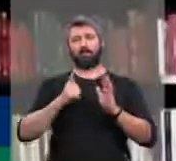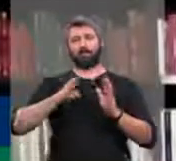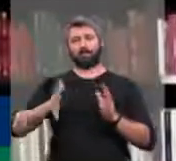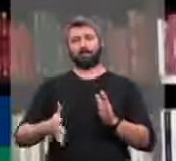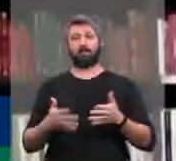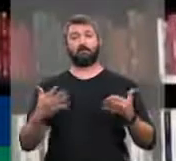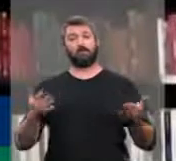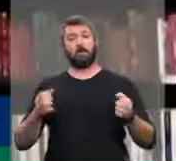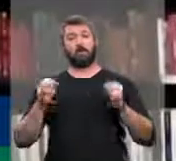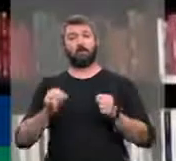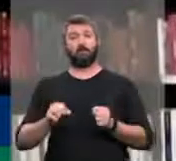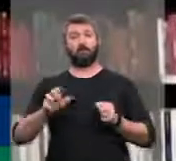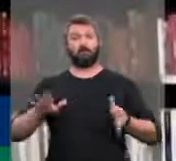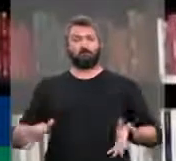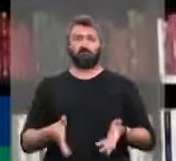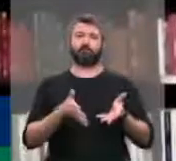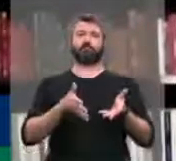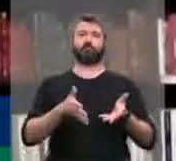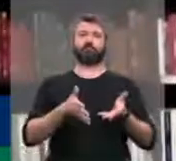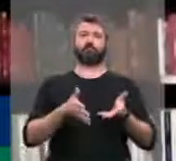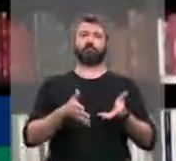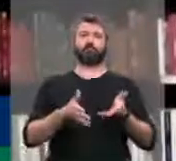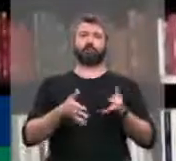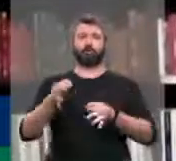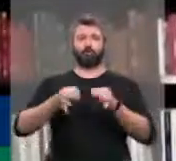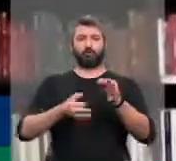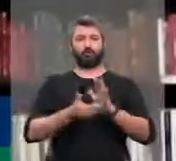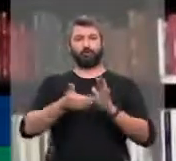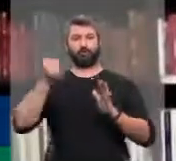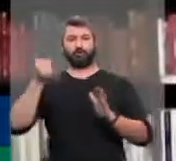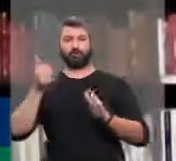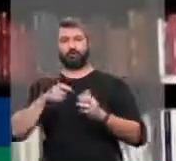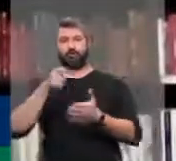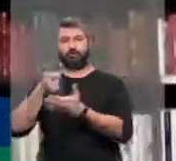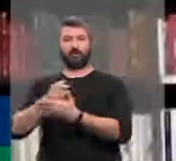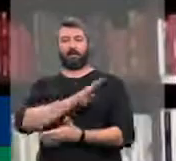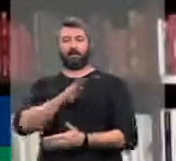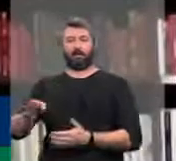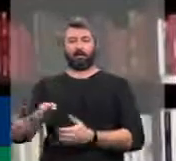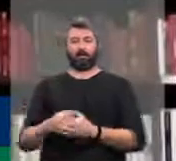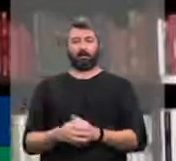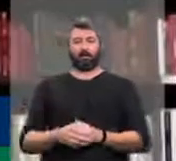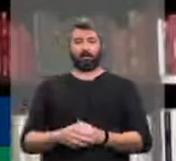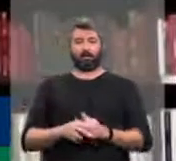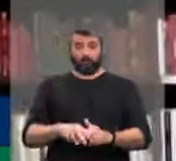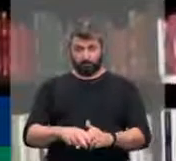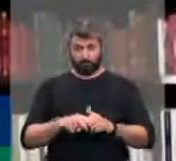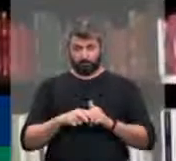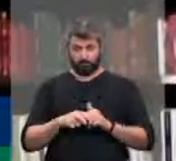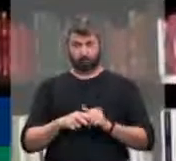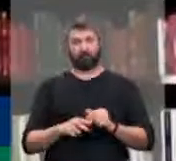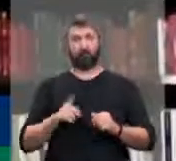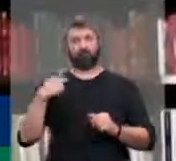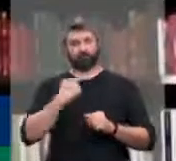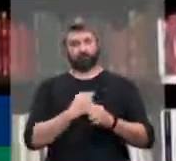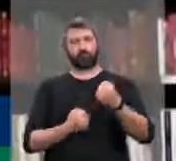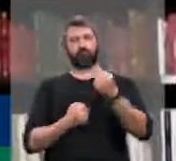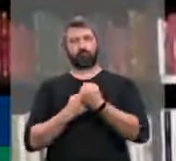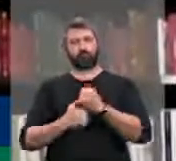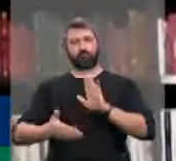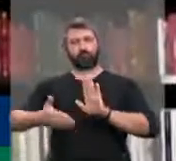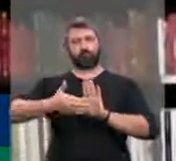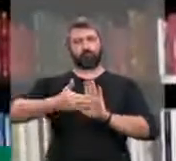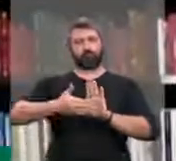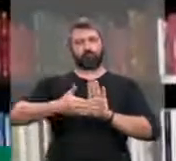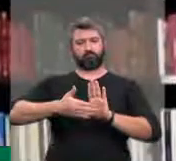que também serviria de estímulo à sua desjudicialização. Nesse contexto, apoiamos a proposta de